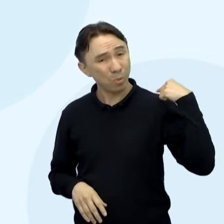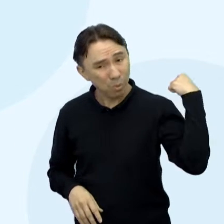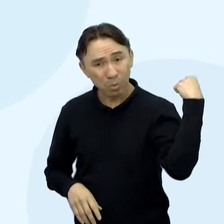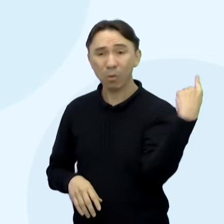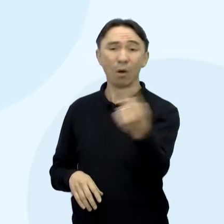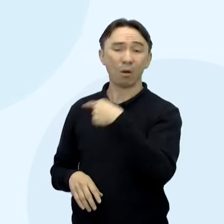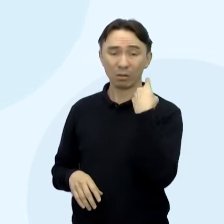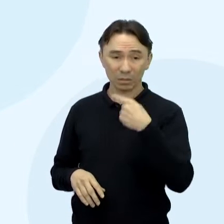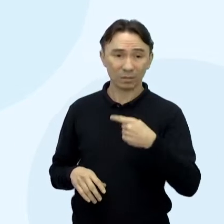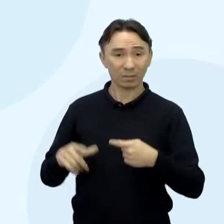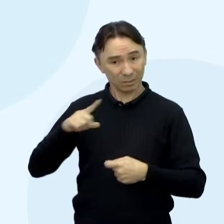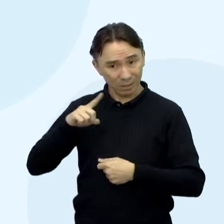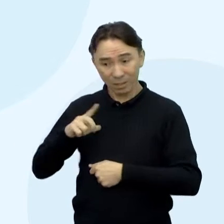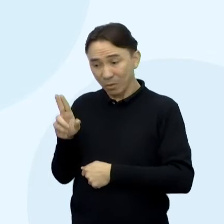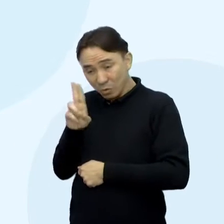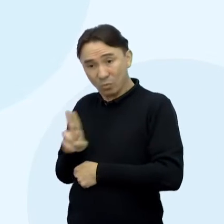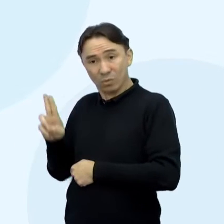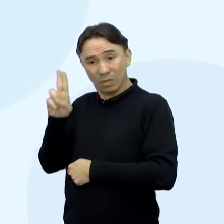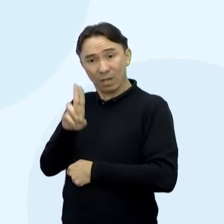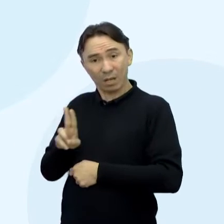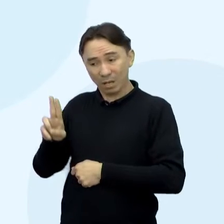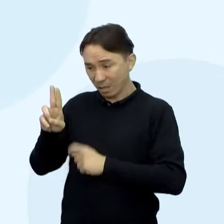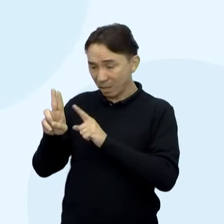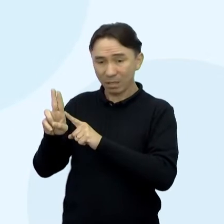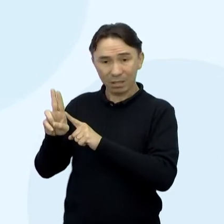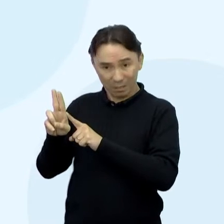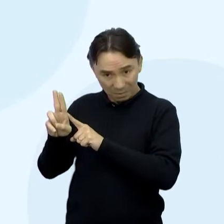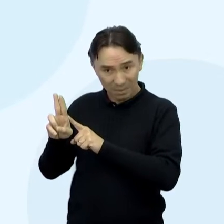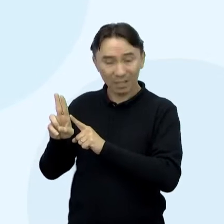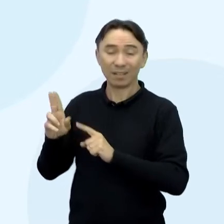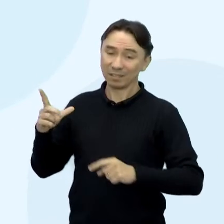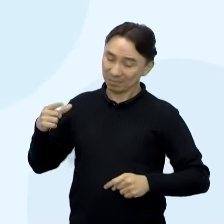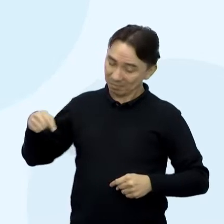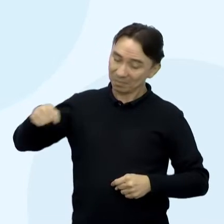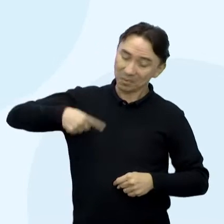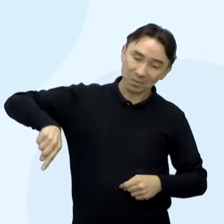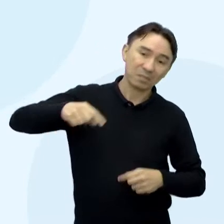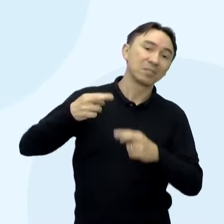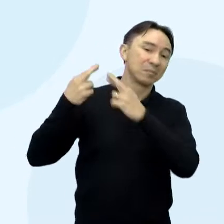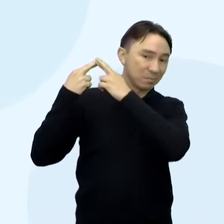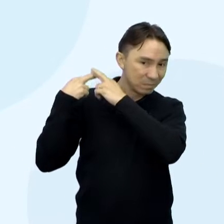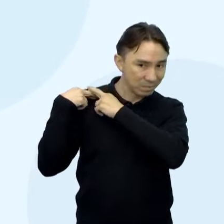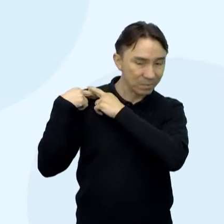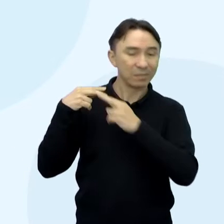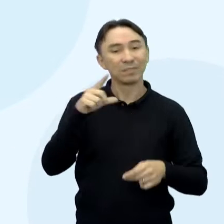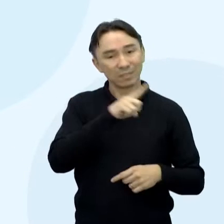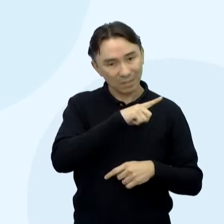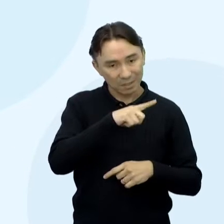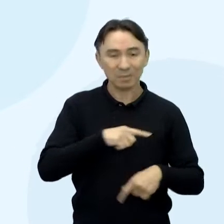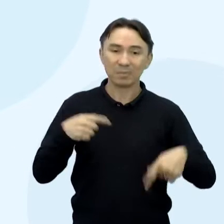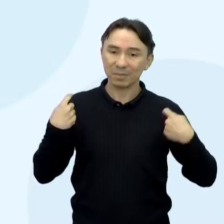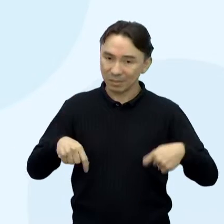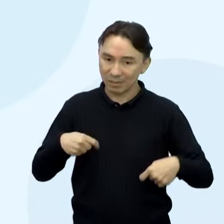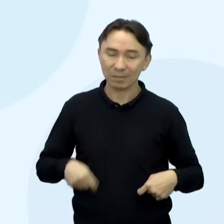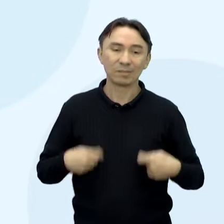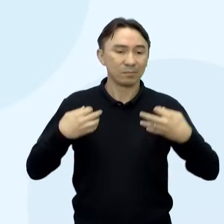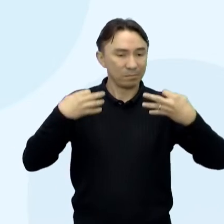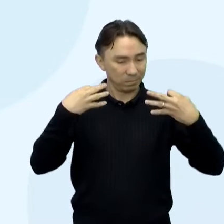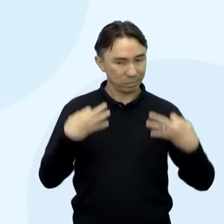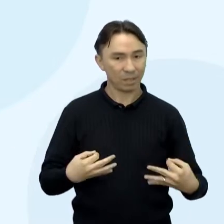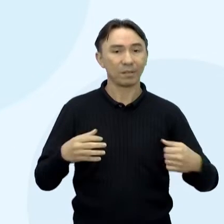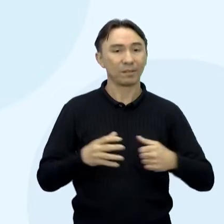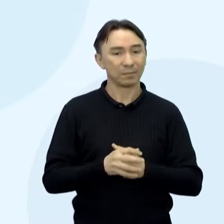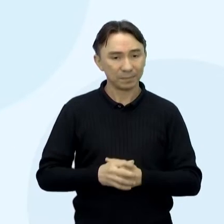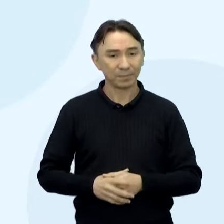aquele produto que nós consumimos e devemos dar direcionamento correto a ele. Esta lei não se aplica